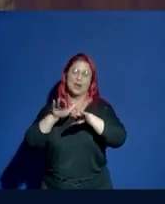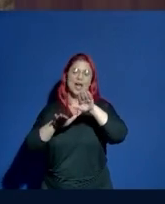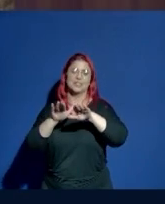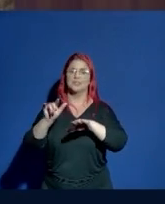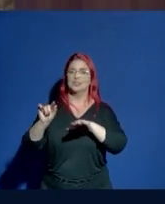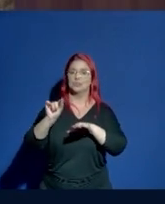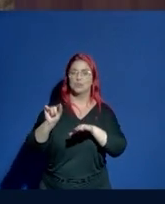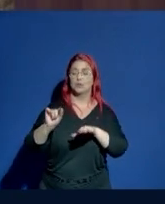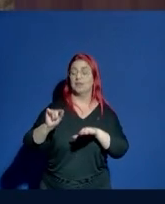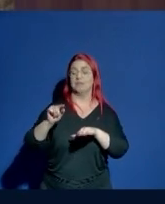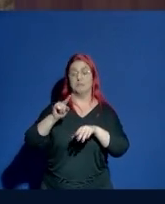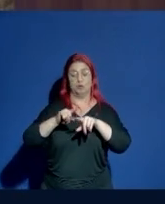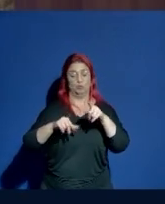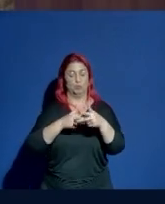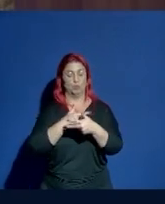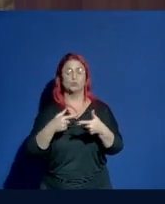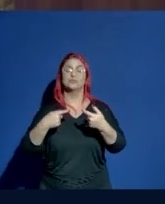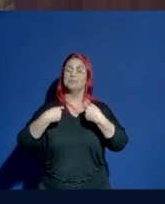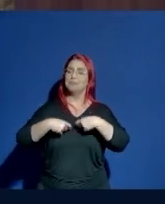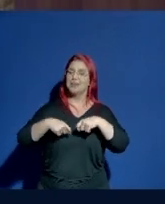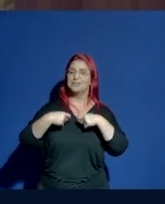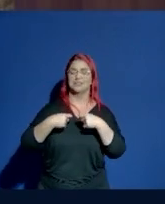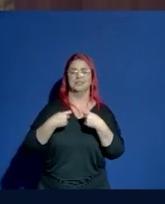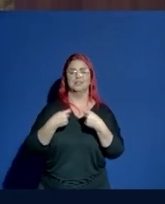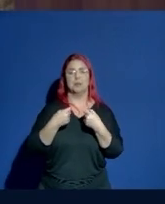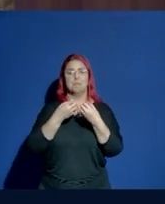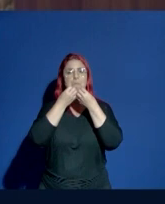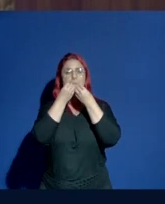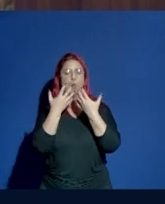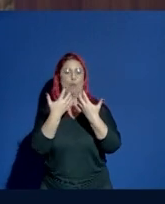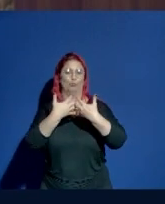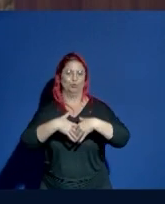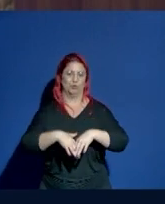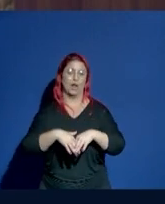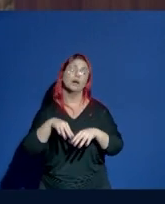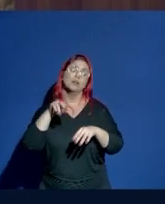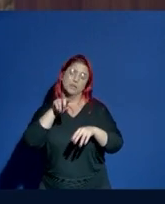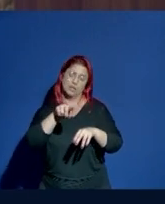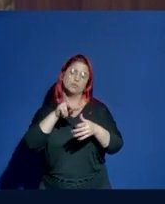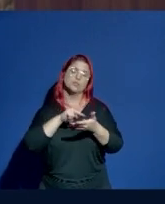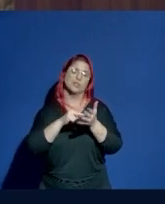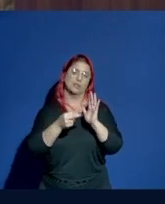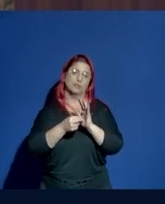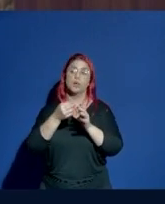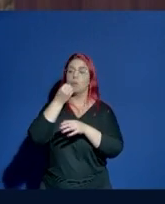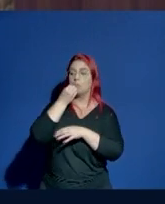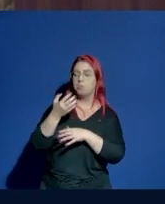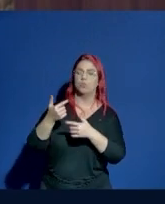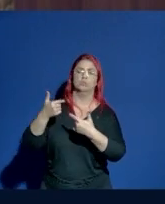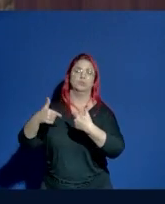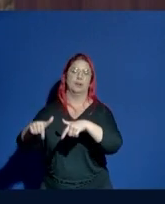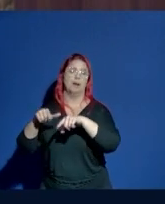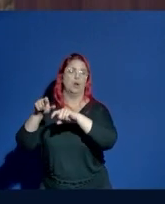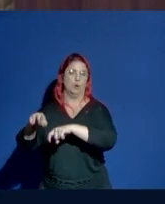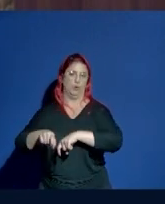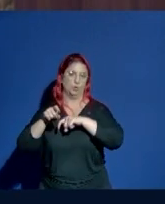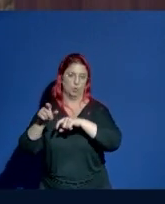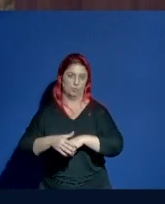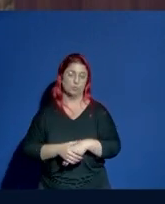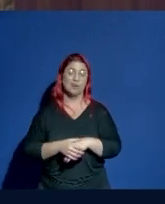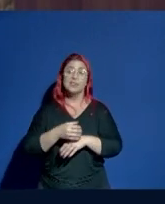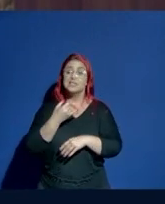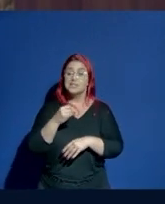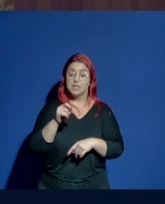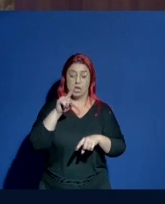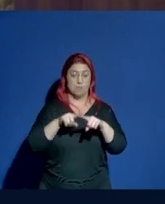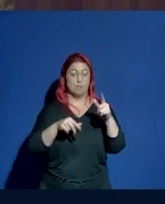e todos eles precisam performar super bem. É isso que garante uma boa performance agronômica, uma boa performance agrícola. E se não tiver